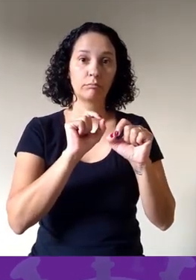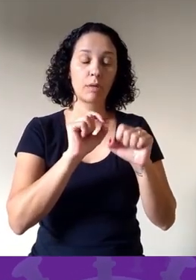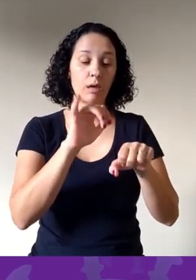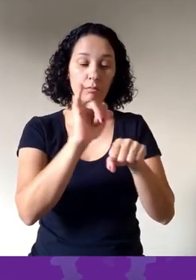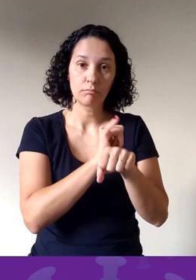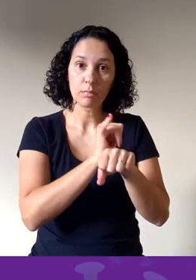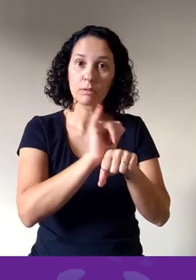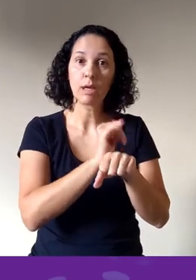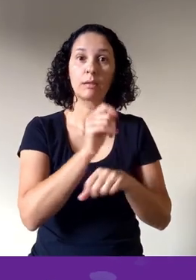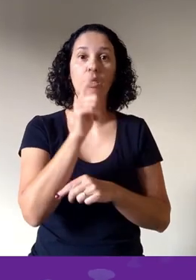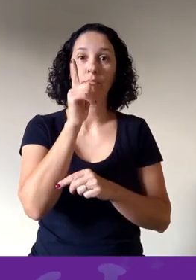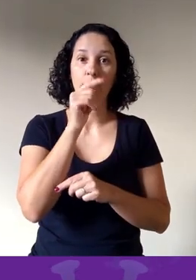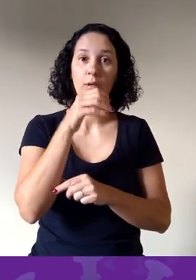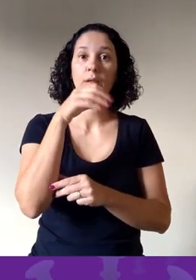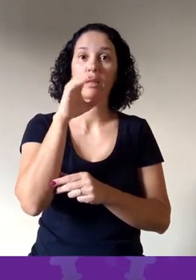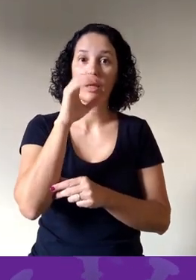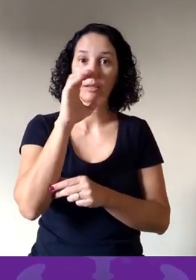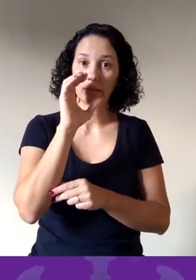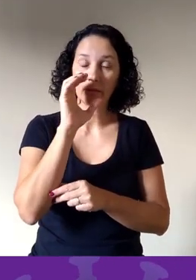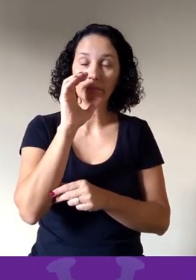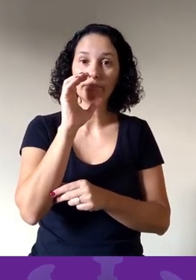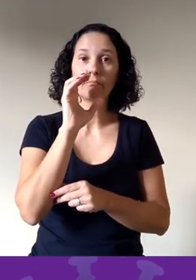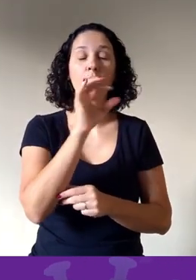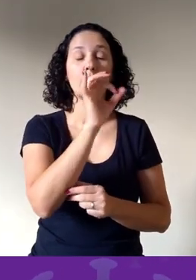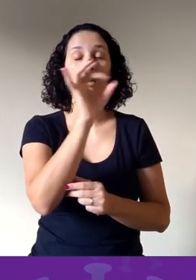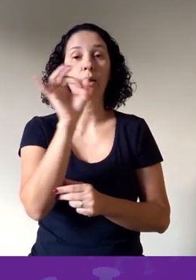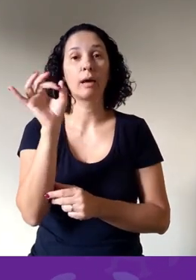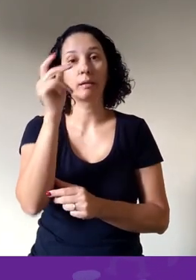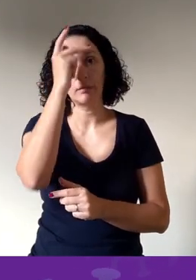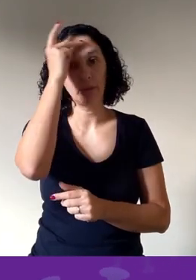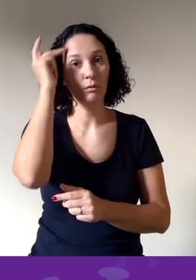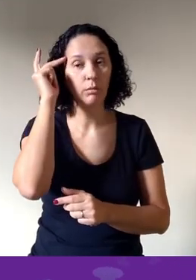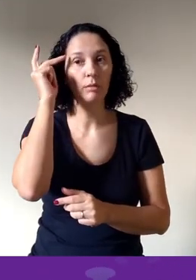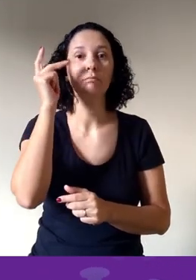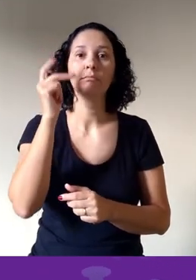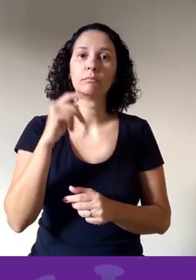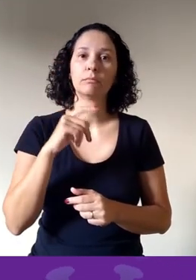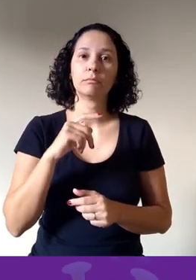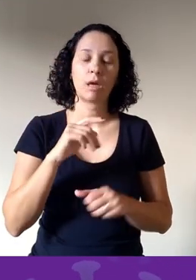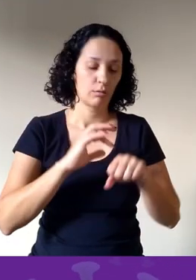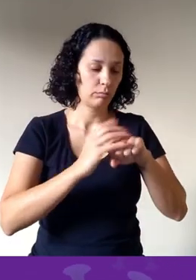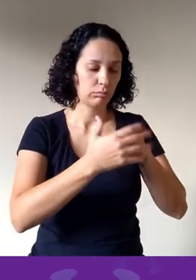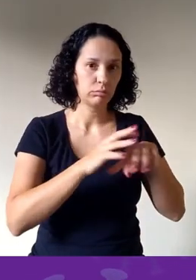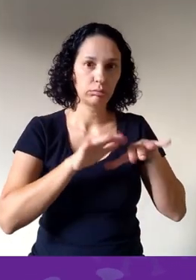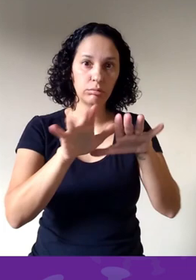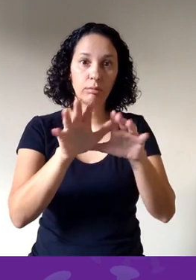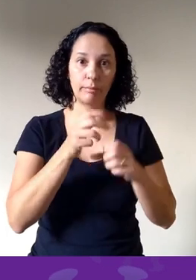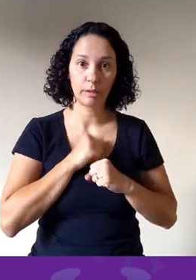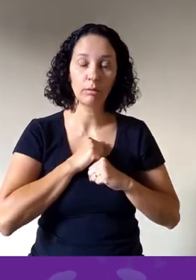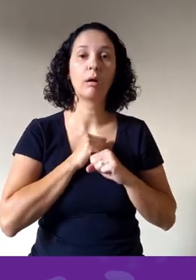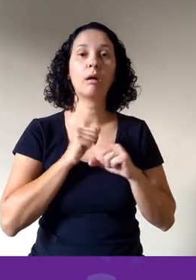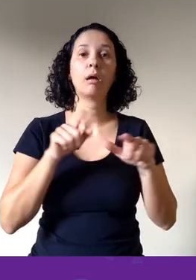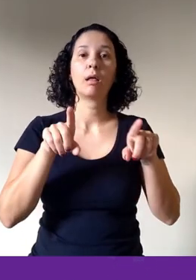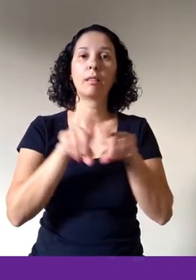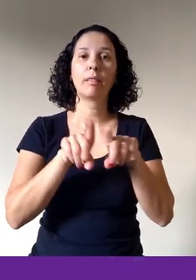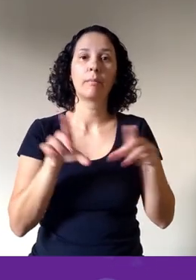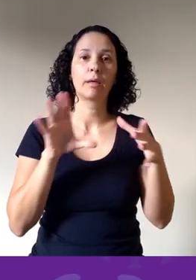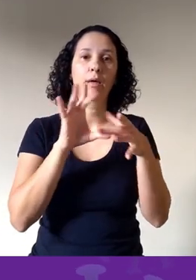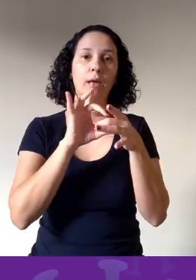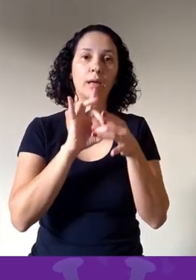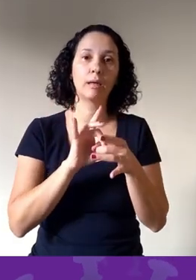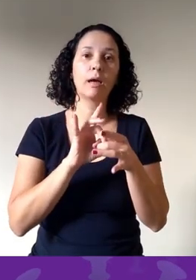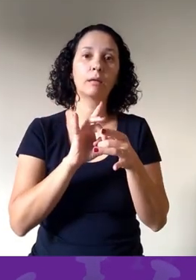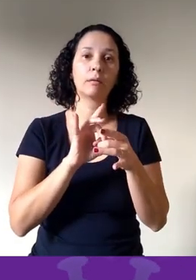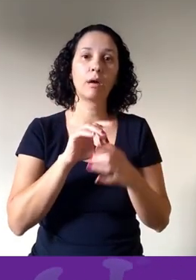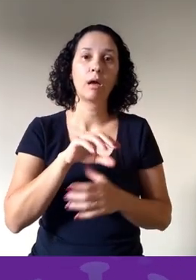de linhas gerais de tratamento relacionadas a estratégias de hidratação das pessoas estratégias de ventilação